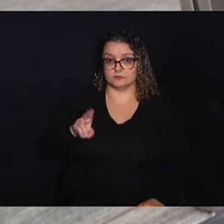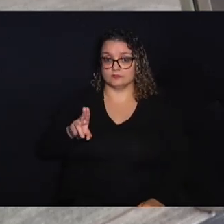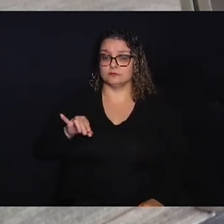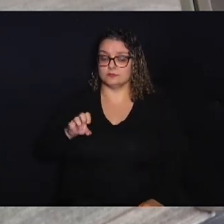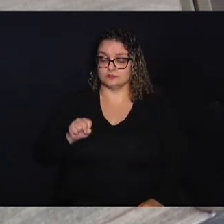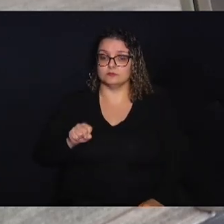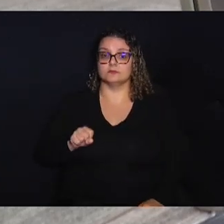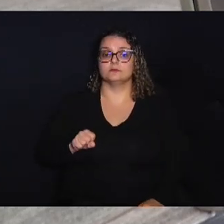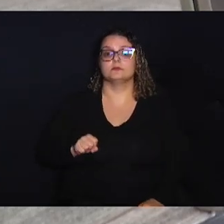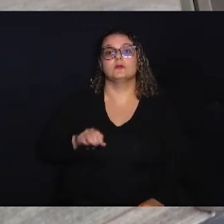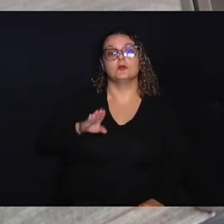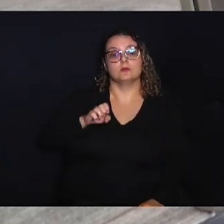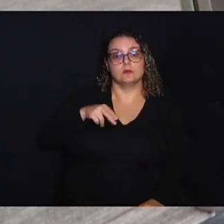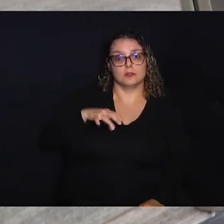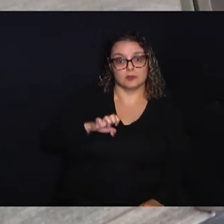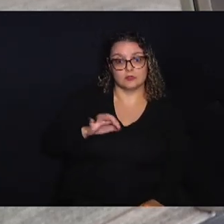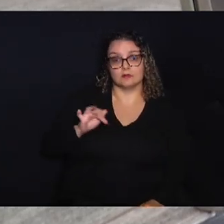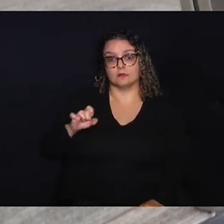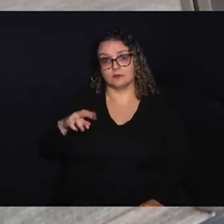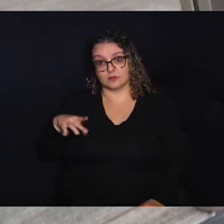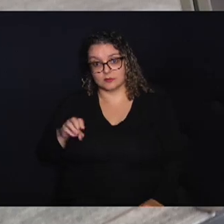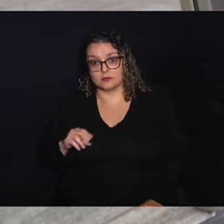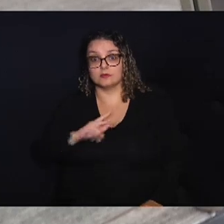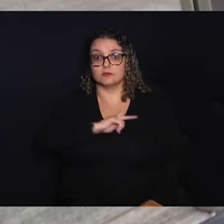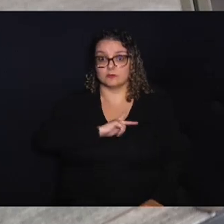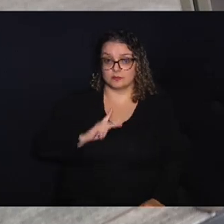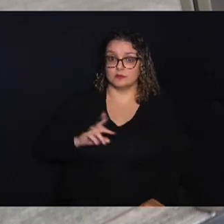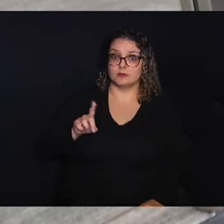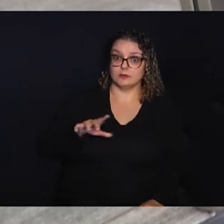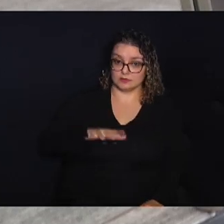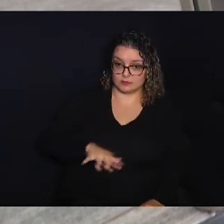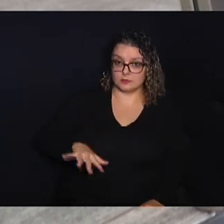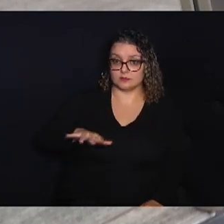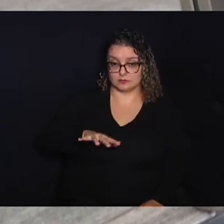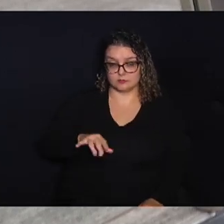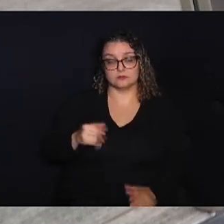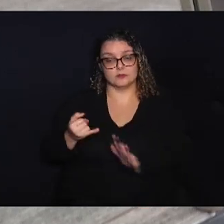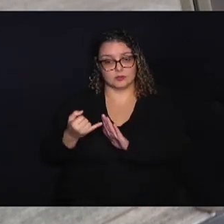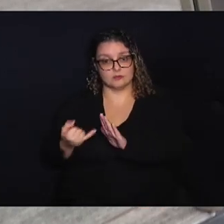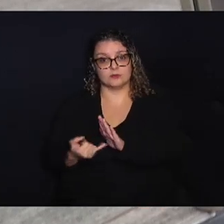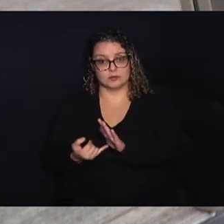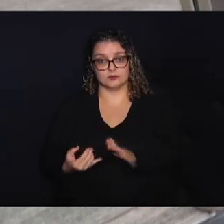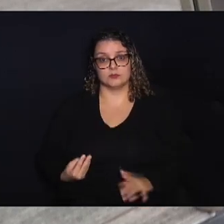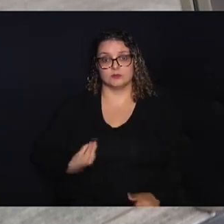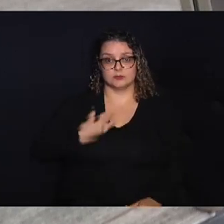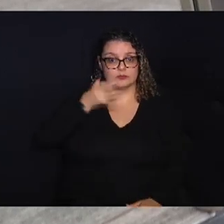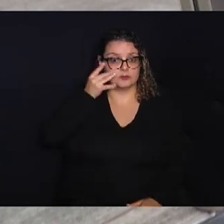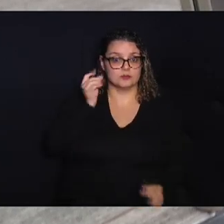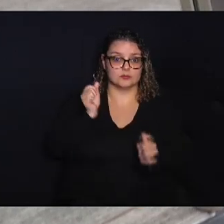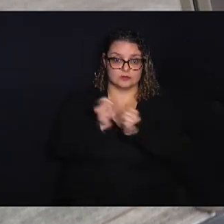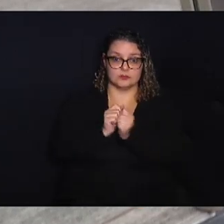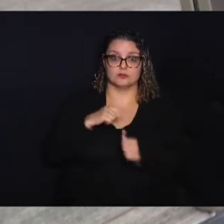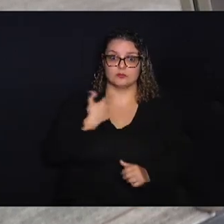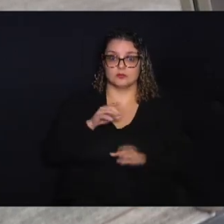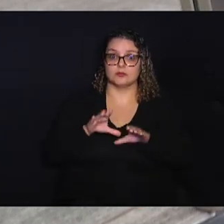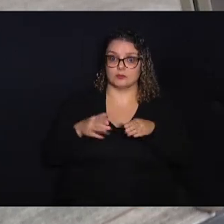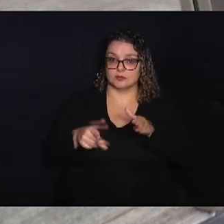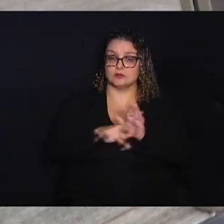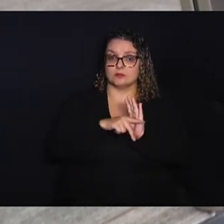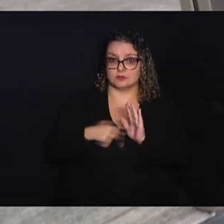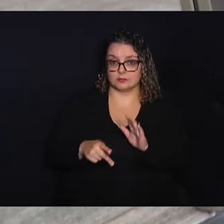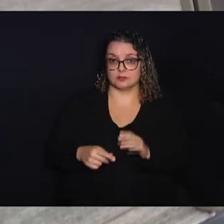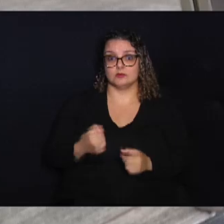cumprimentar o Benê, Fernando Canto, o presidente e diretor daquela entidade, esteve aqui hoje conosco com a sua equipe,